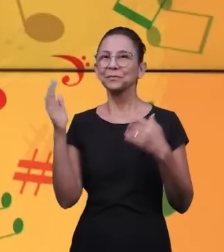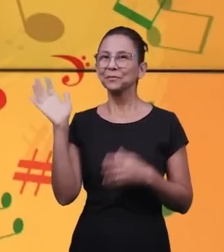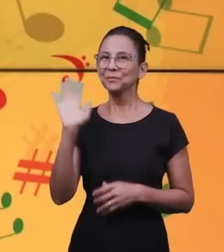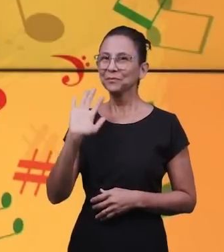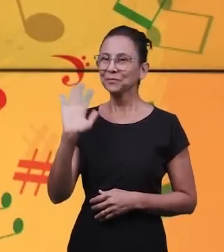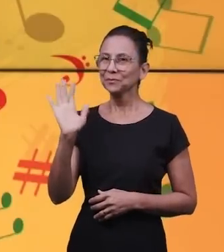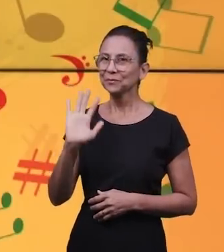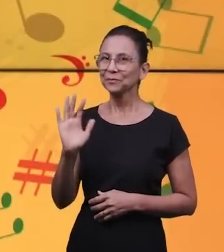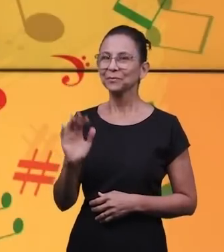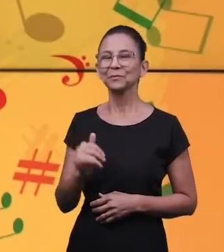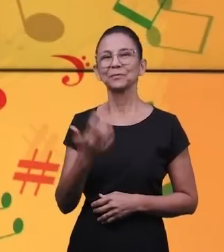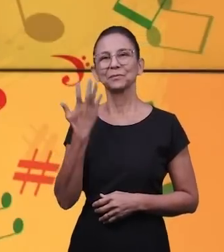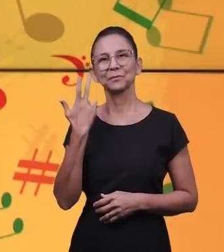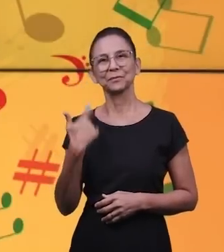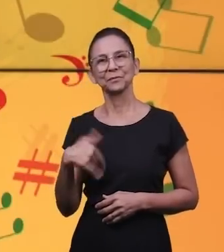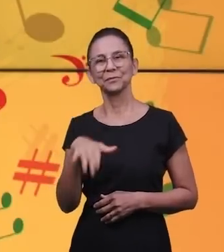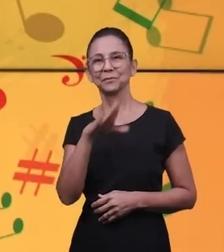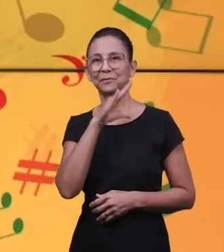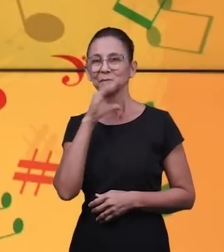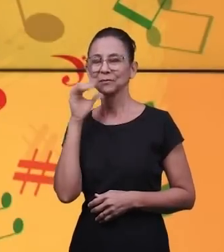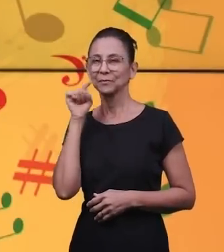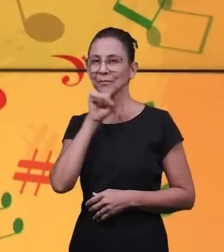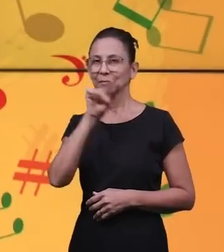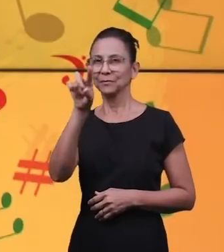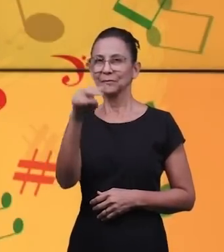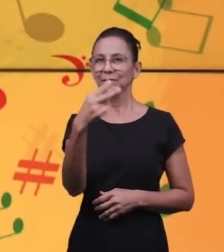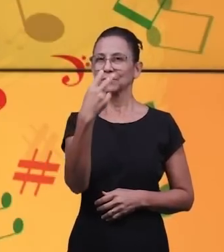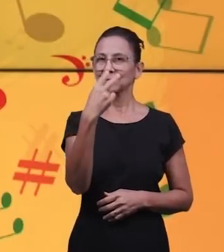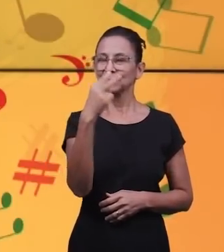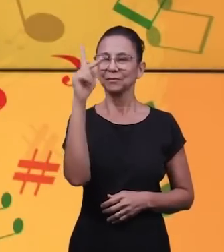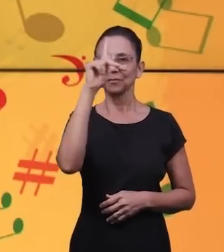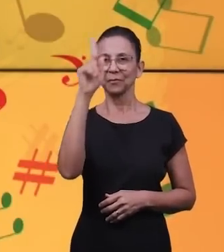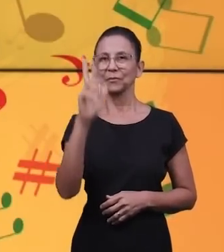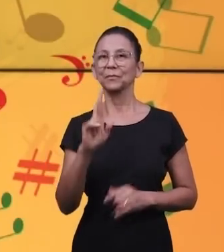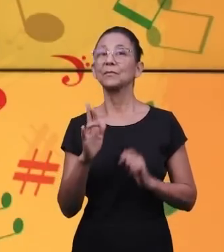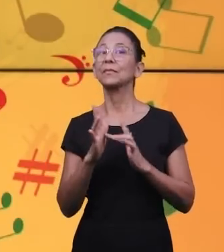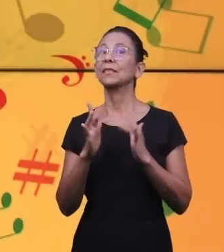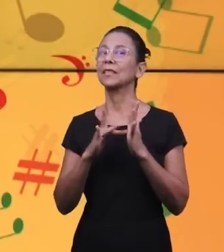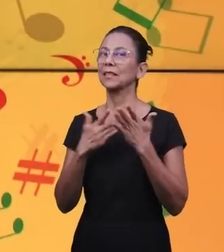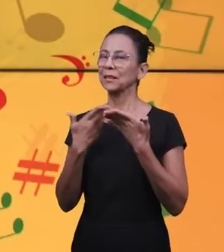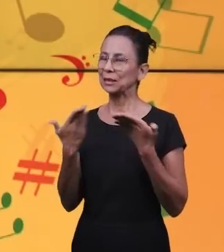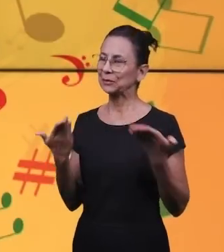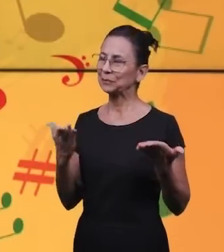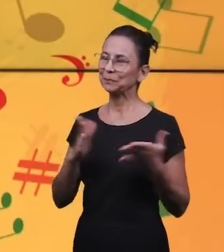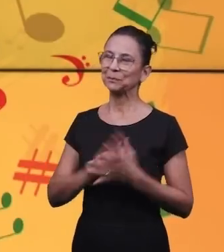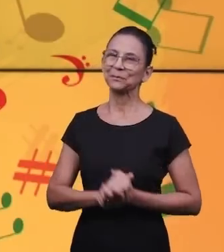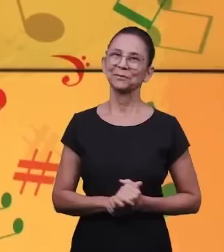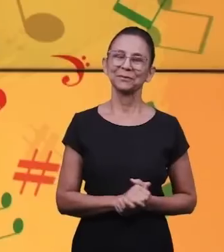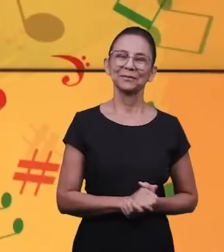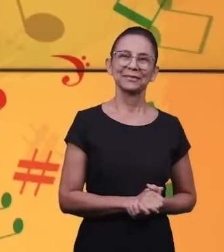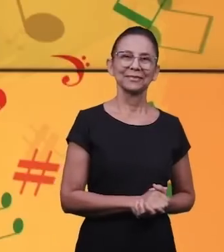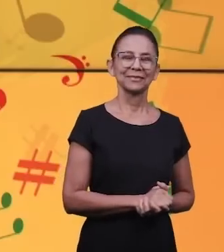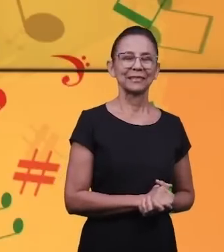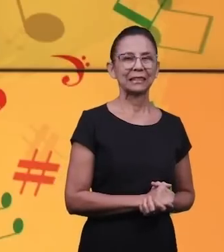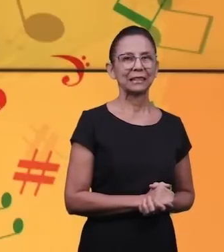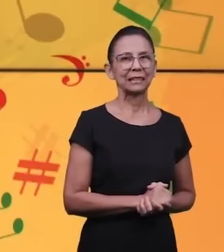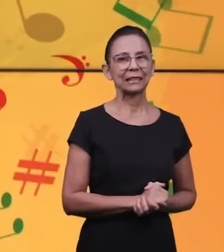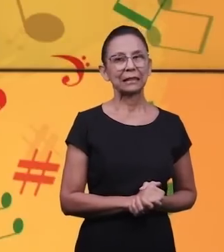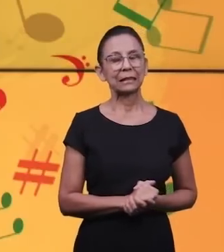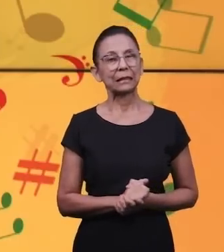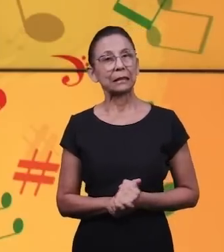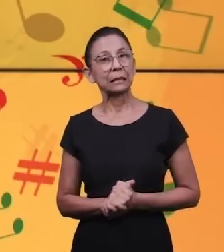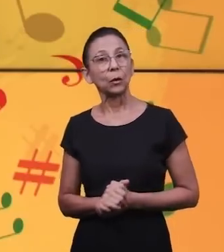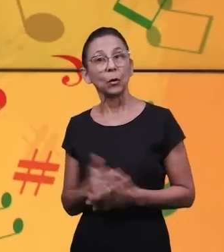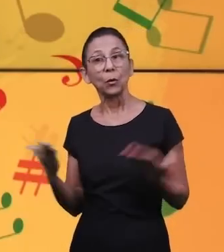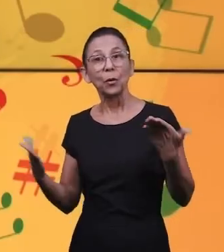Olá, crianças, intermediários, adolescentes, você que nos assiste, a paz do Senhor Jesus.